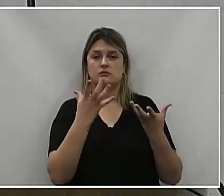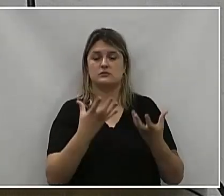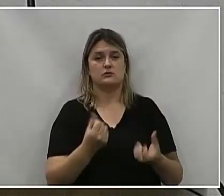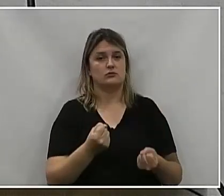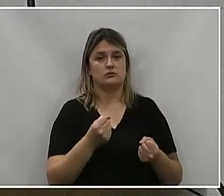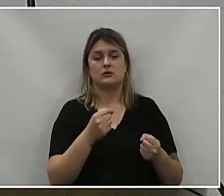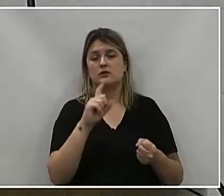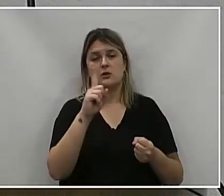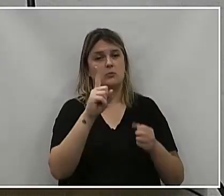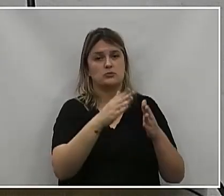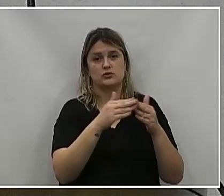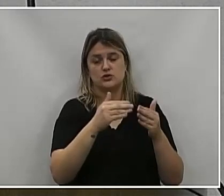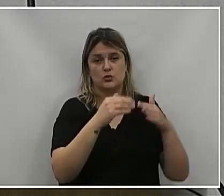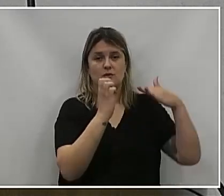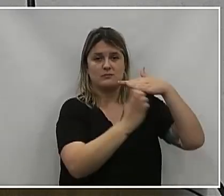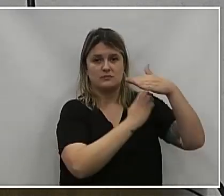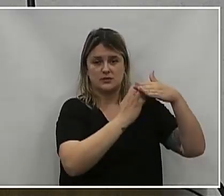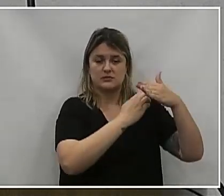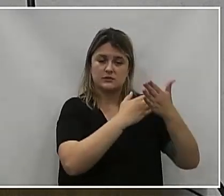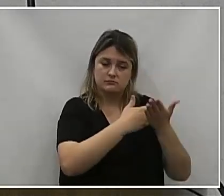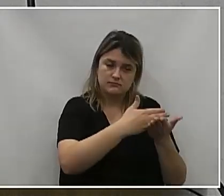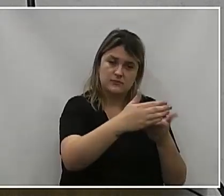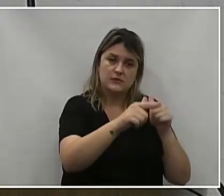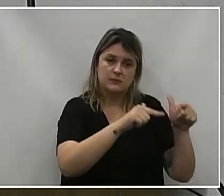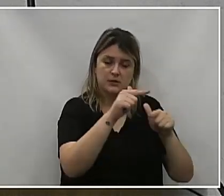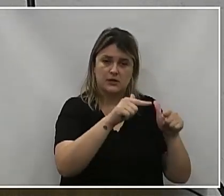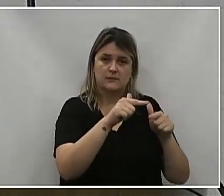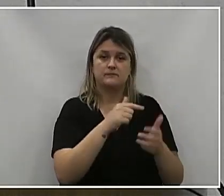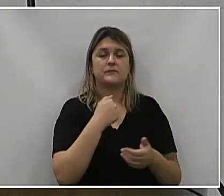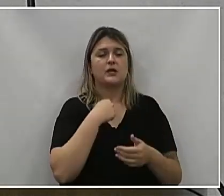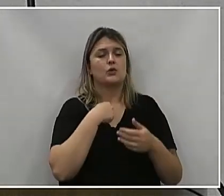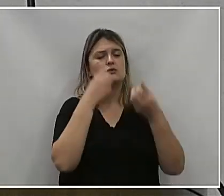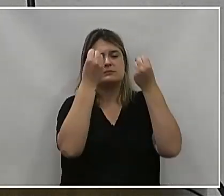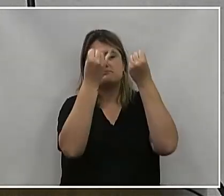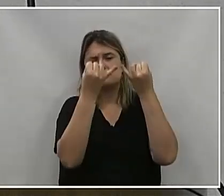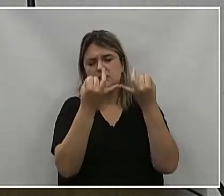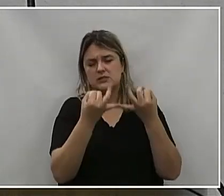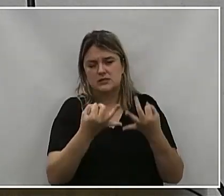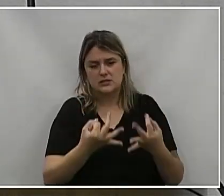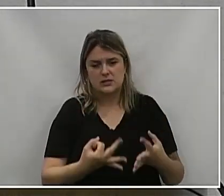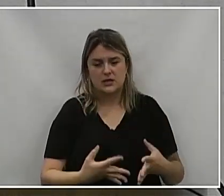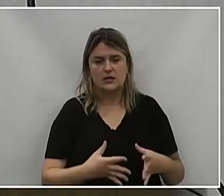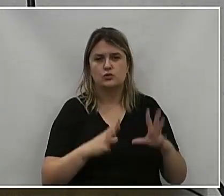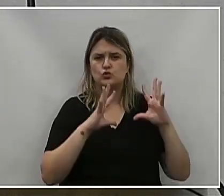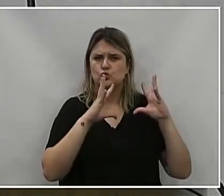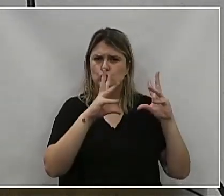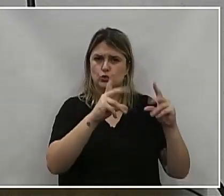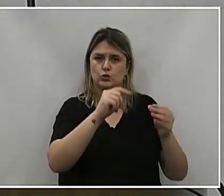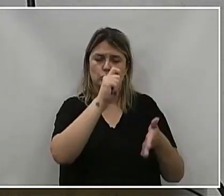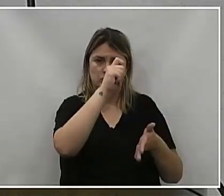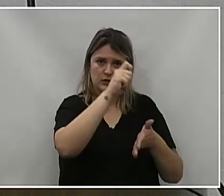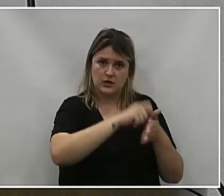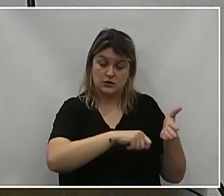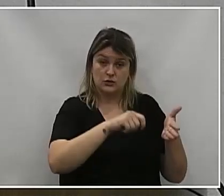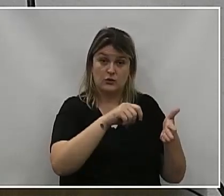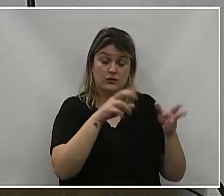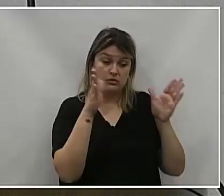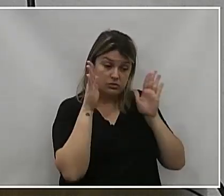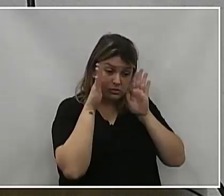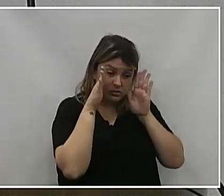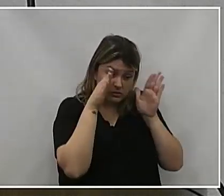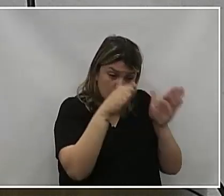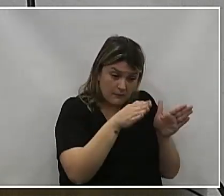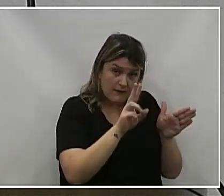a ordem de serviço. Então, basicamente, seria, eu acho que esse é o aspecto geral do contrato, que é o que